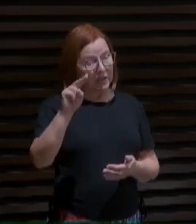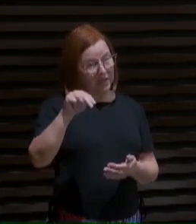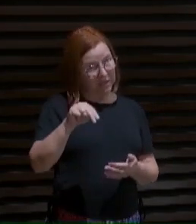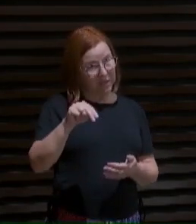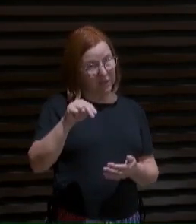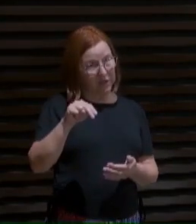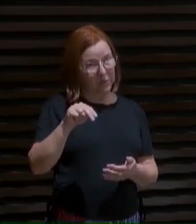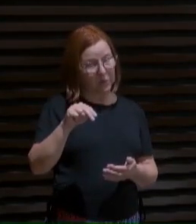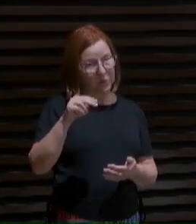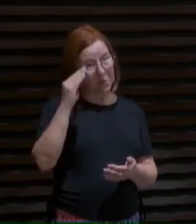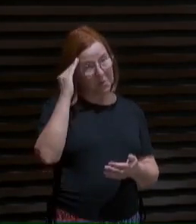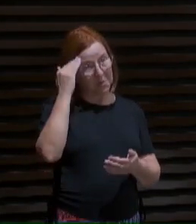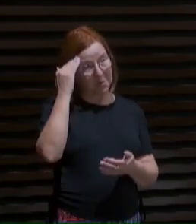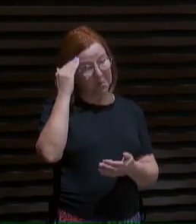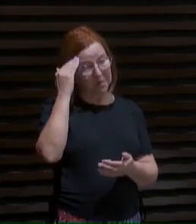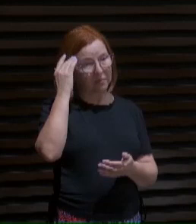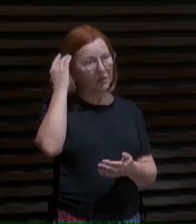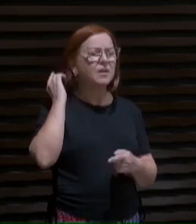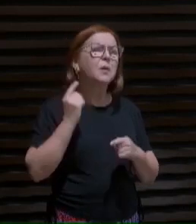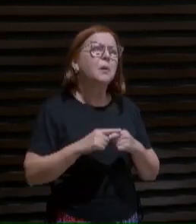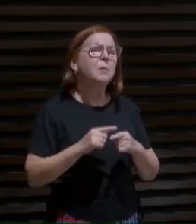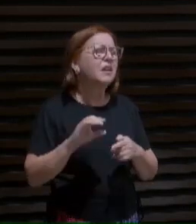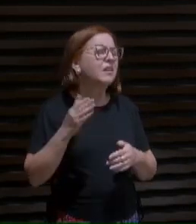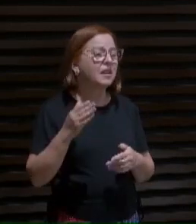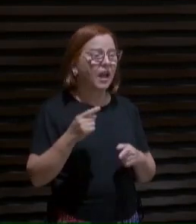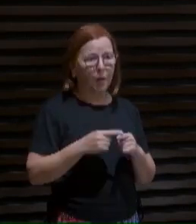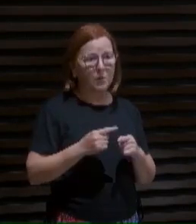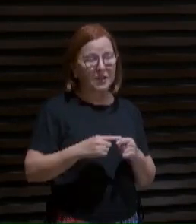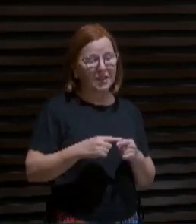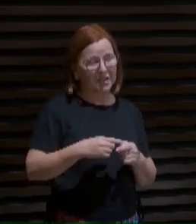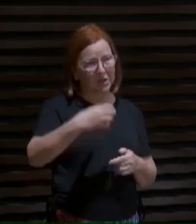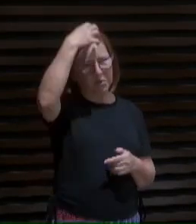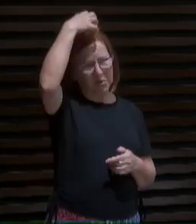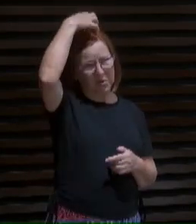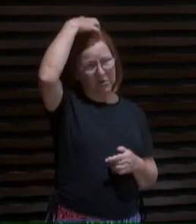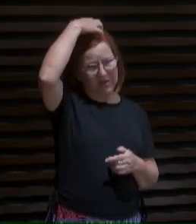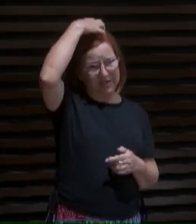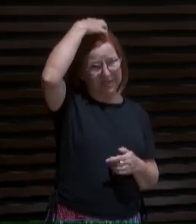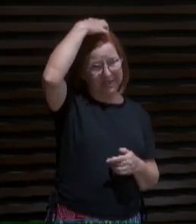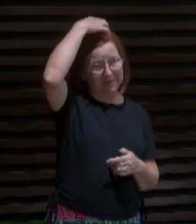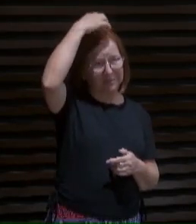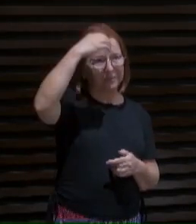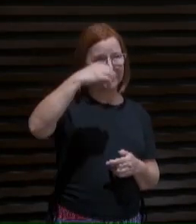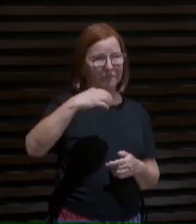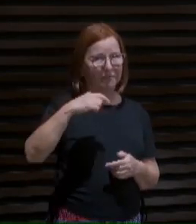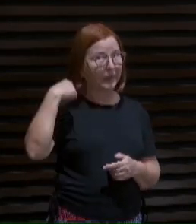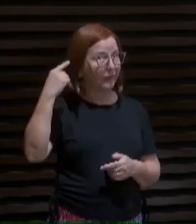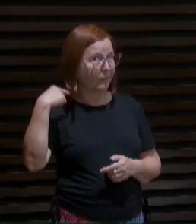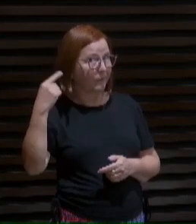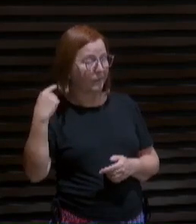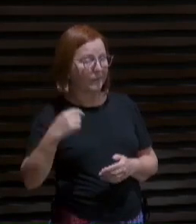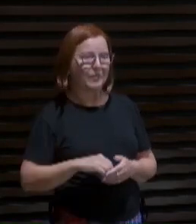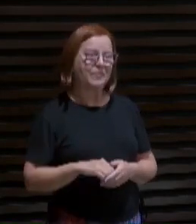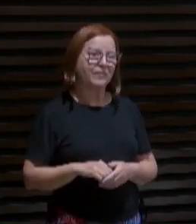O que está acontecendo? Porque o rei é urgente, ele está alucinado.